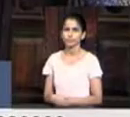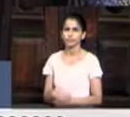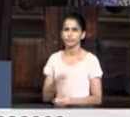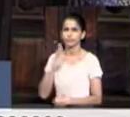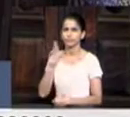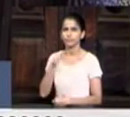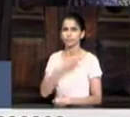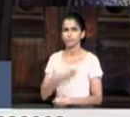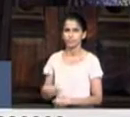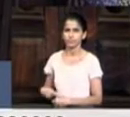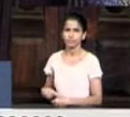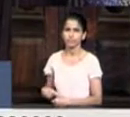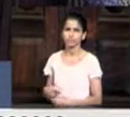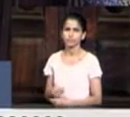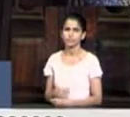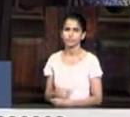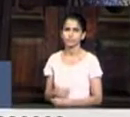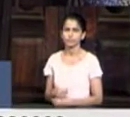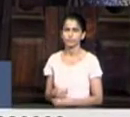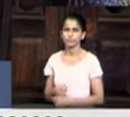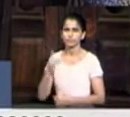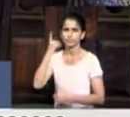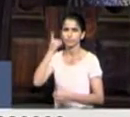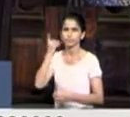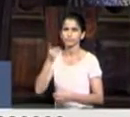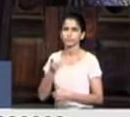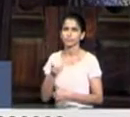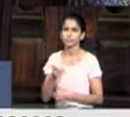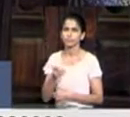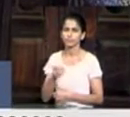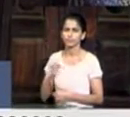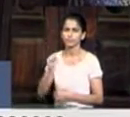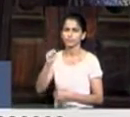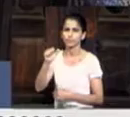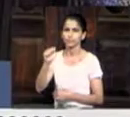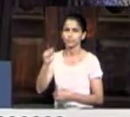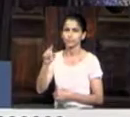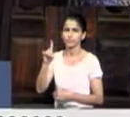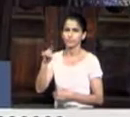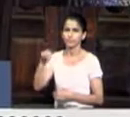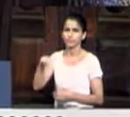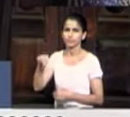senhor presidente, deputado Dr. Sadi Noel,